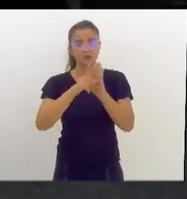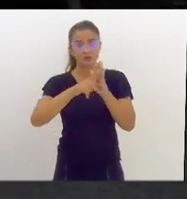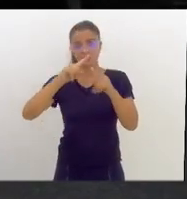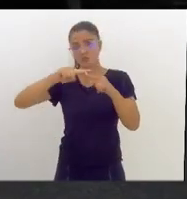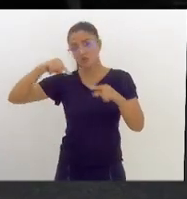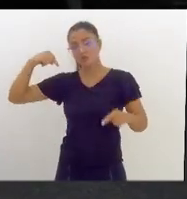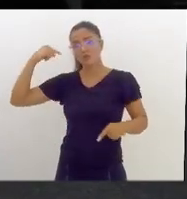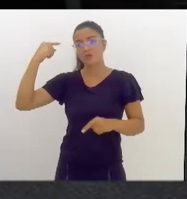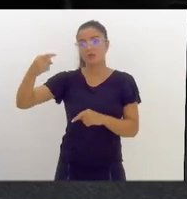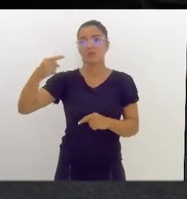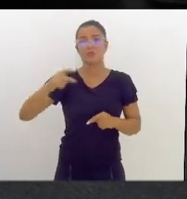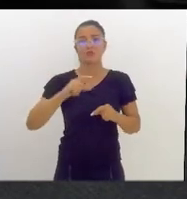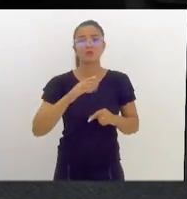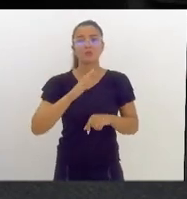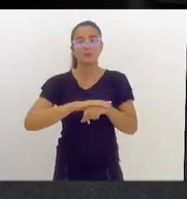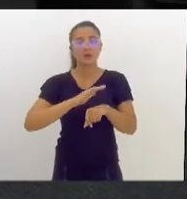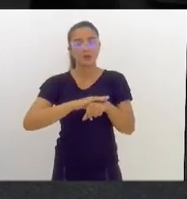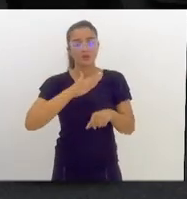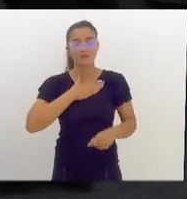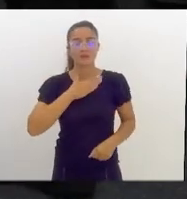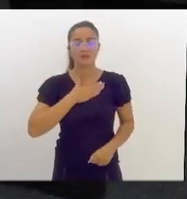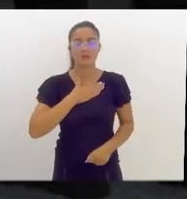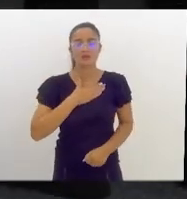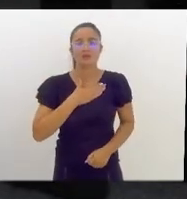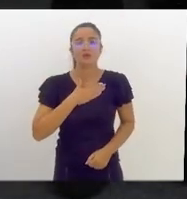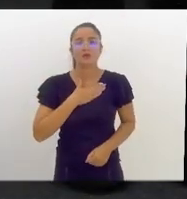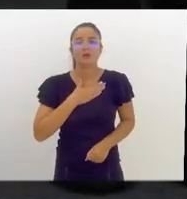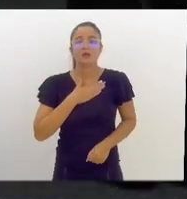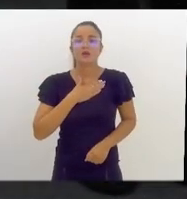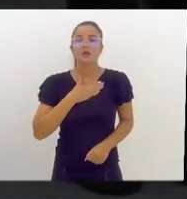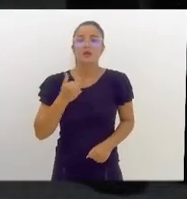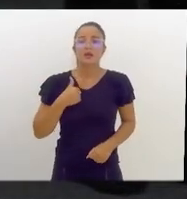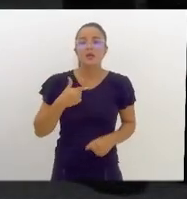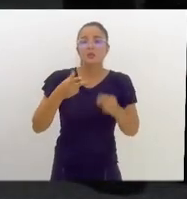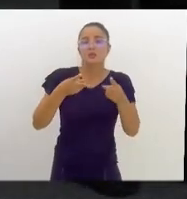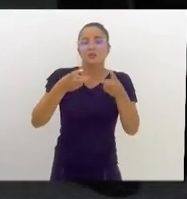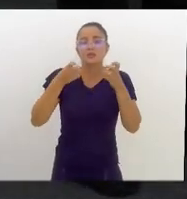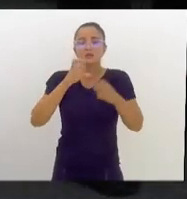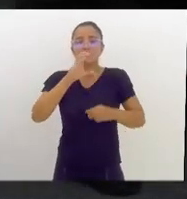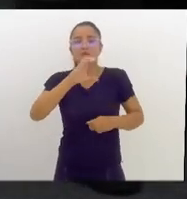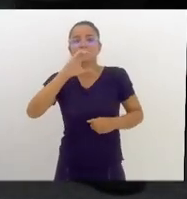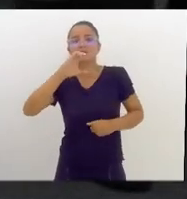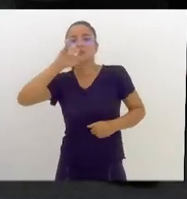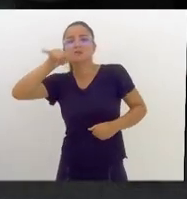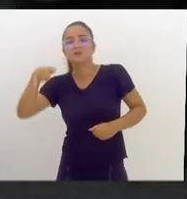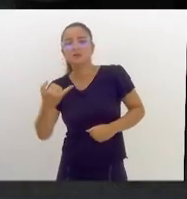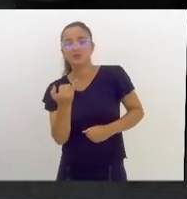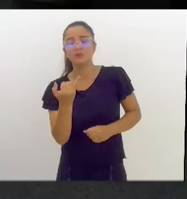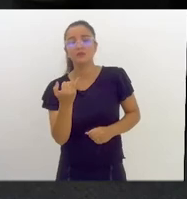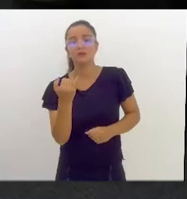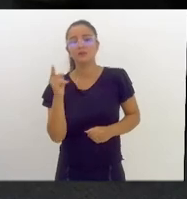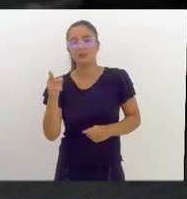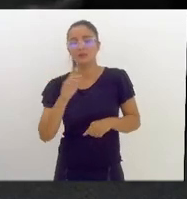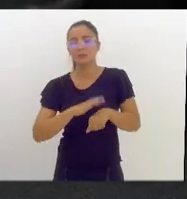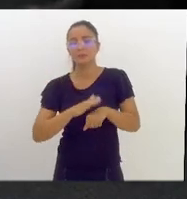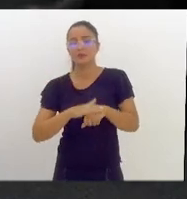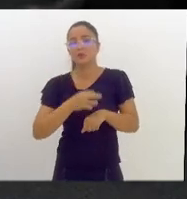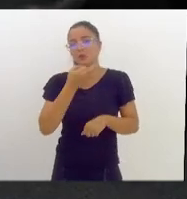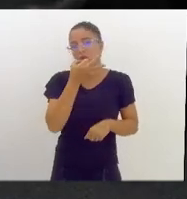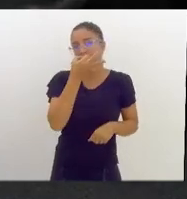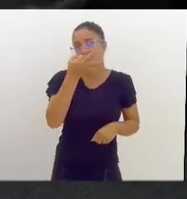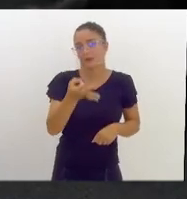projeto, que é de minha autoria, e eu verifiquei que a CCJ fez um parecer